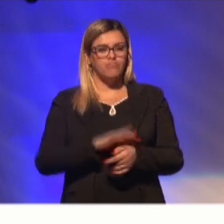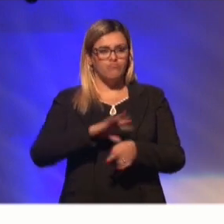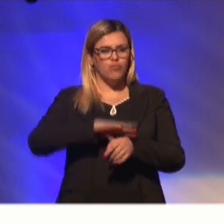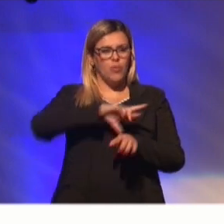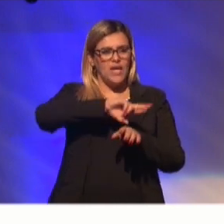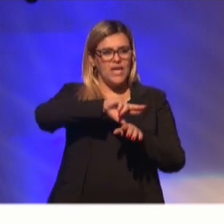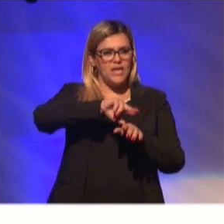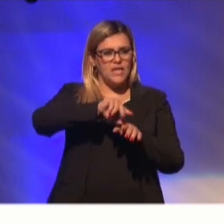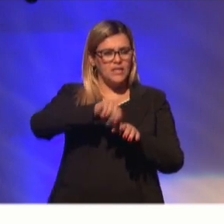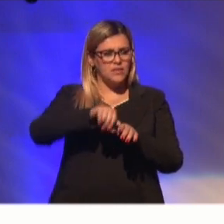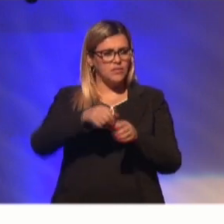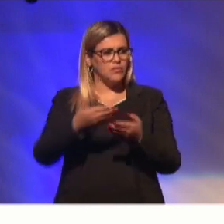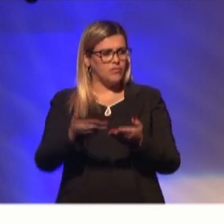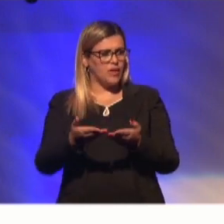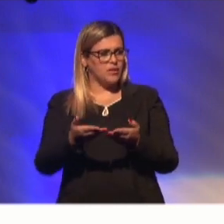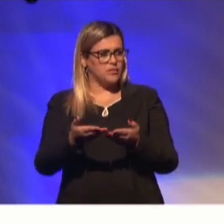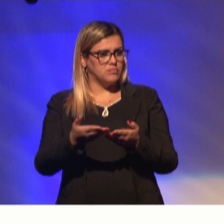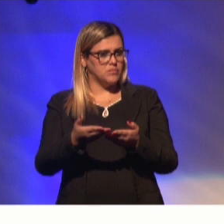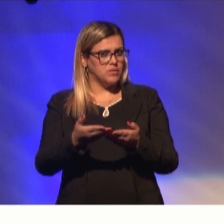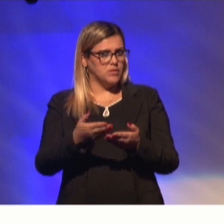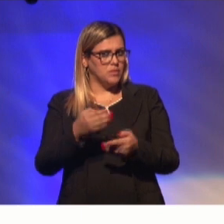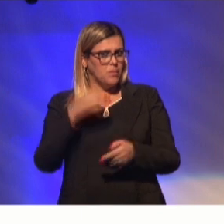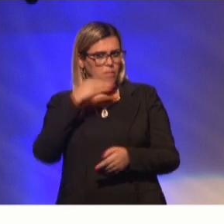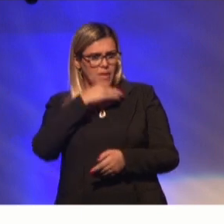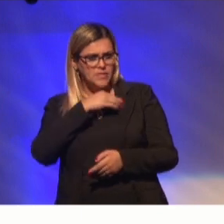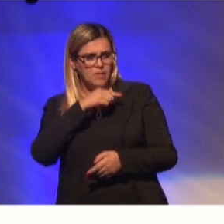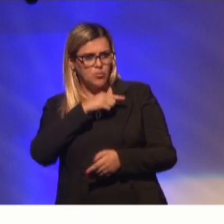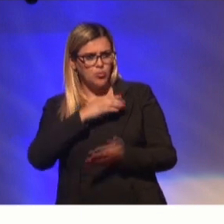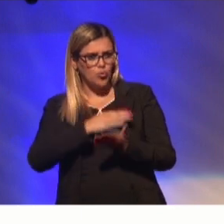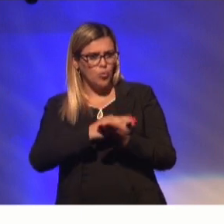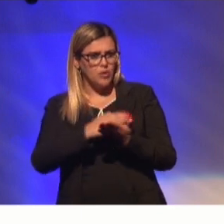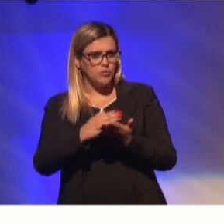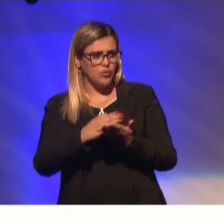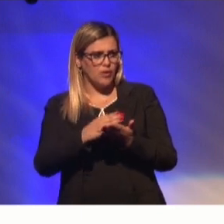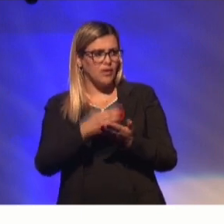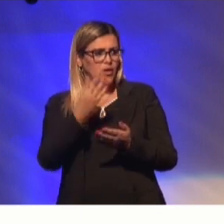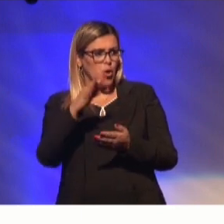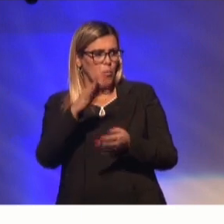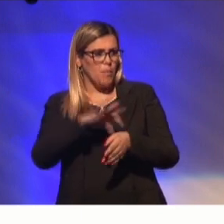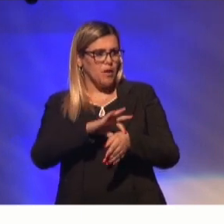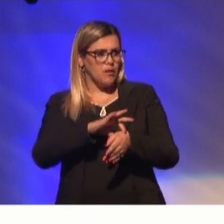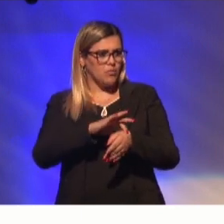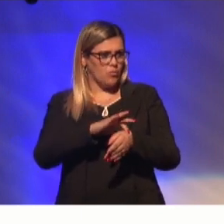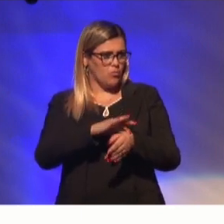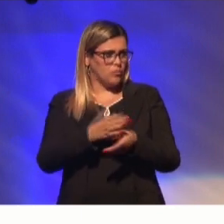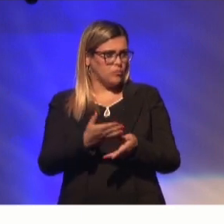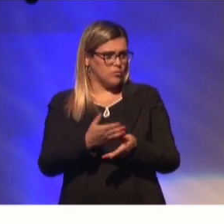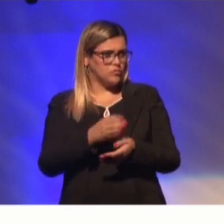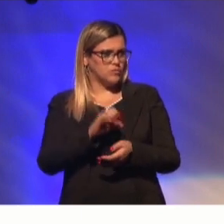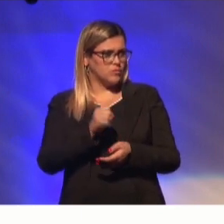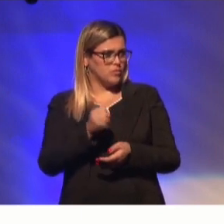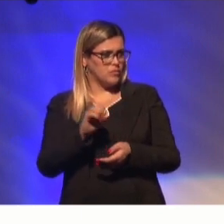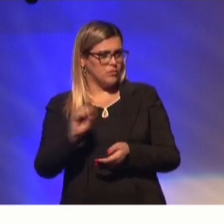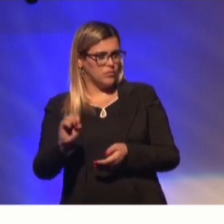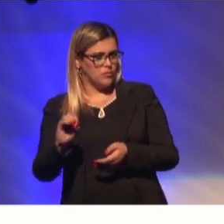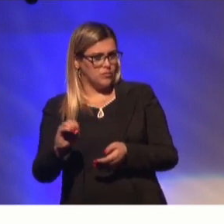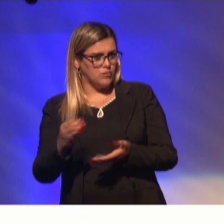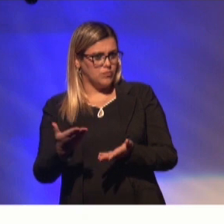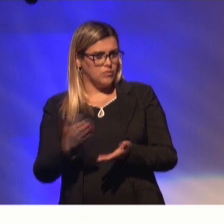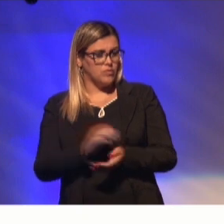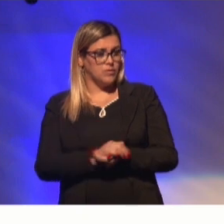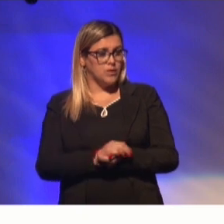tendinopatias com e sem calcificações. Vejam que tudo começou com as tendinites calcárias. Tudo começou, principalmente tendinite